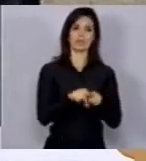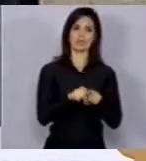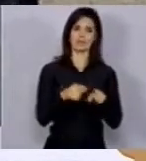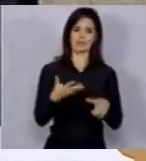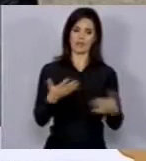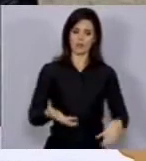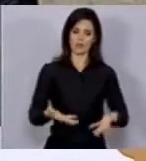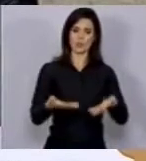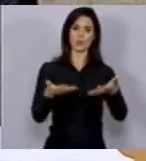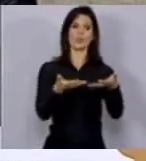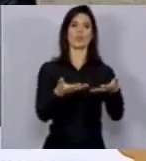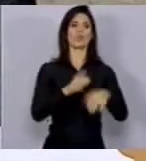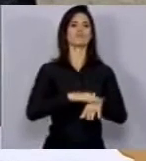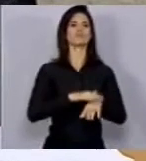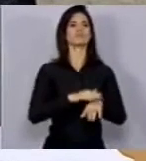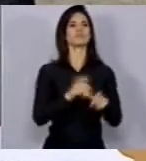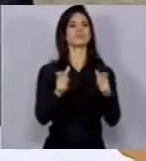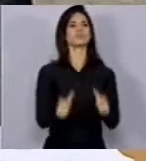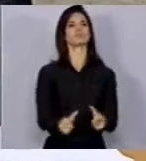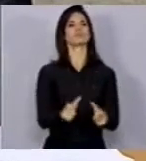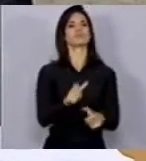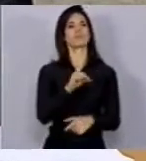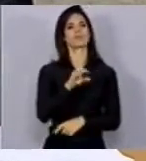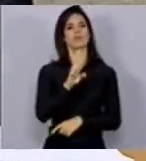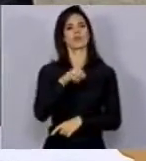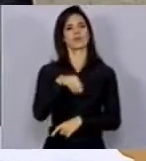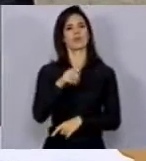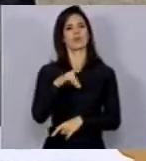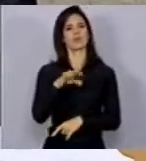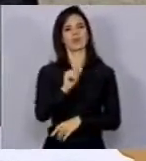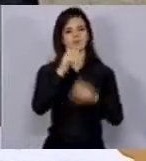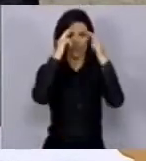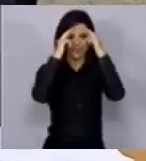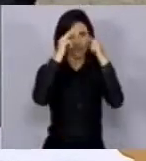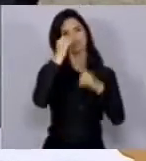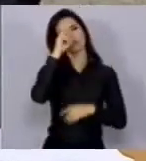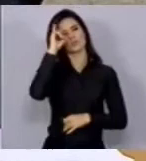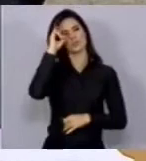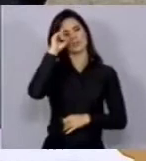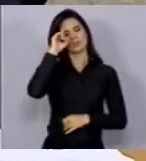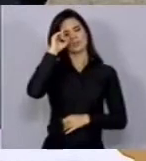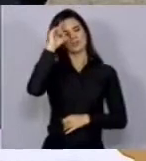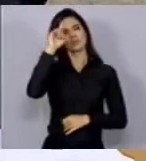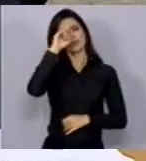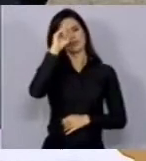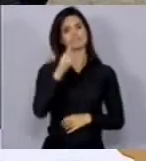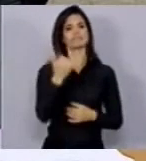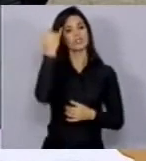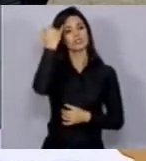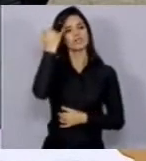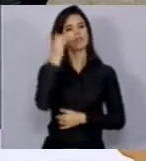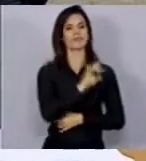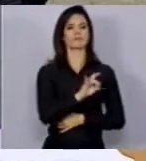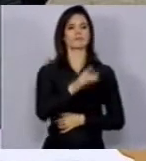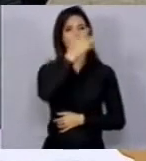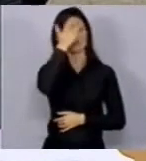a garantir a pluralidade sadia das ideias. A missão de vocalizar a sociedade